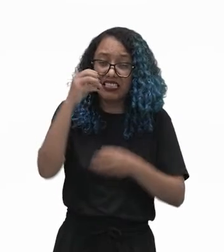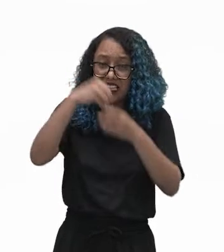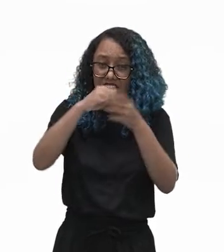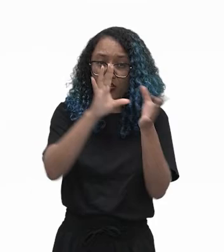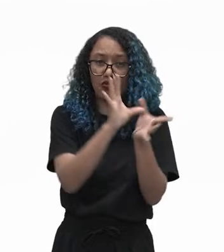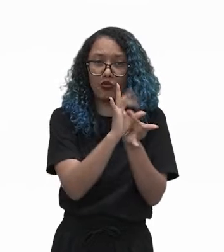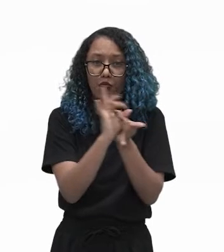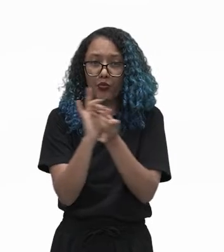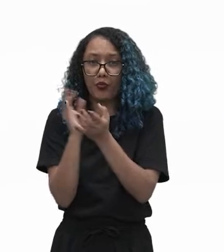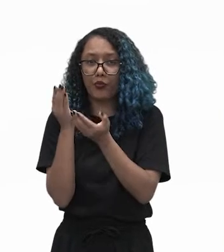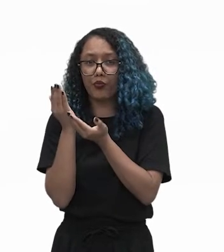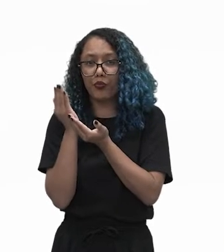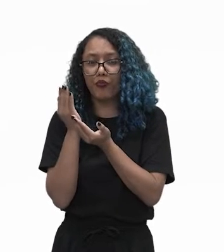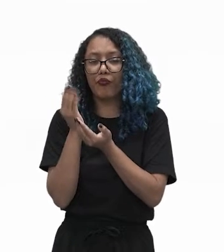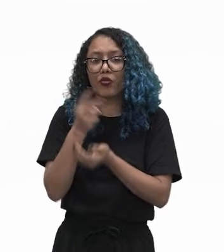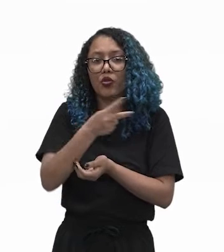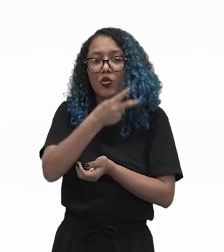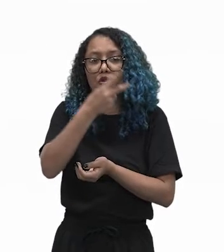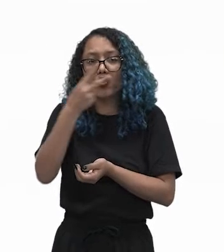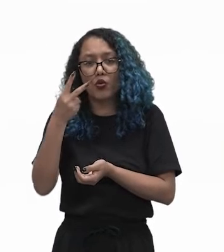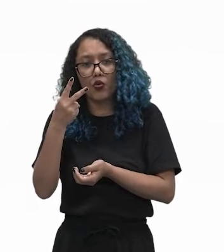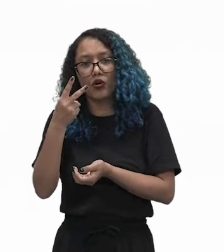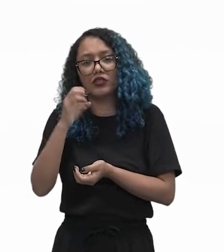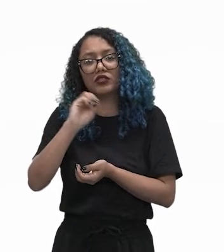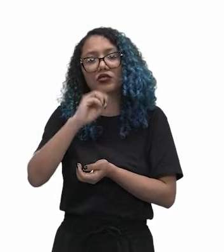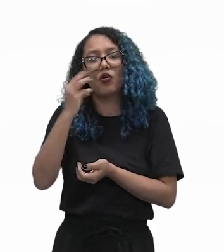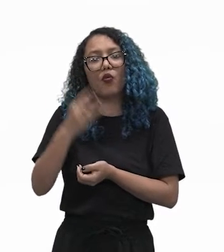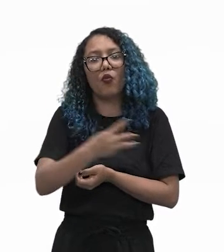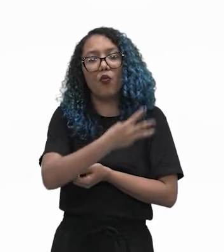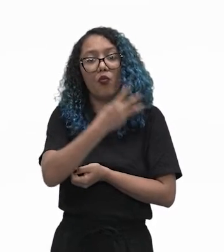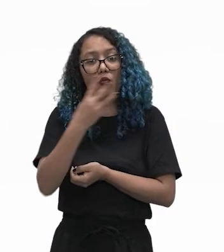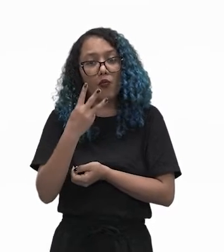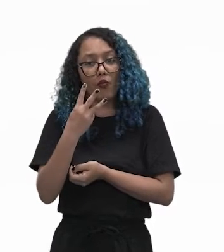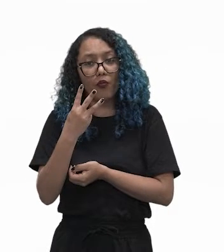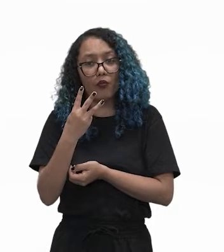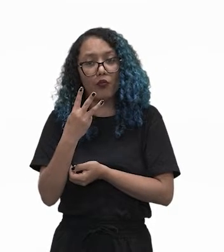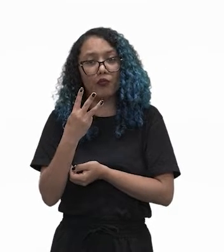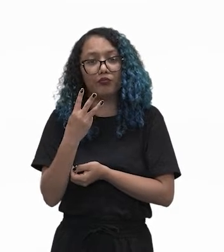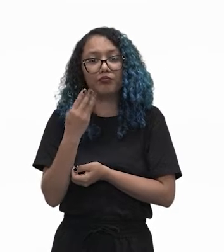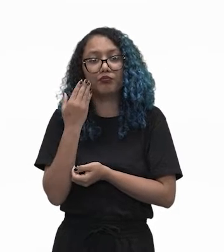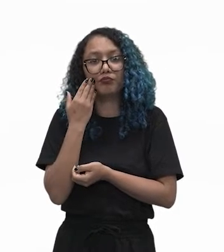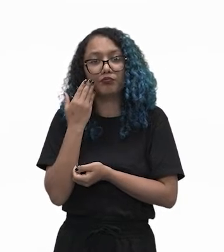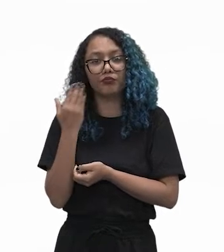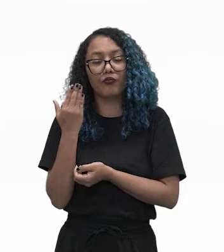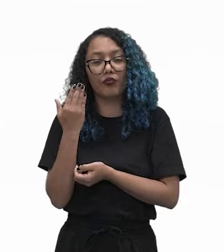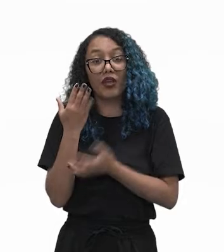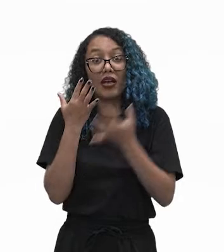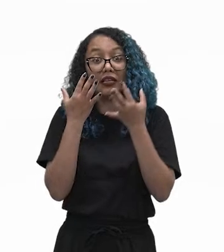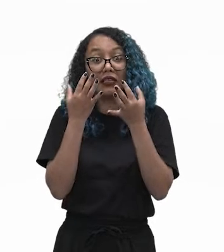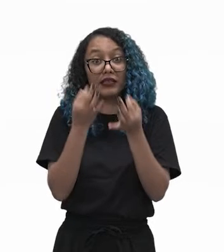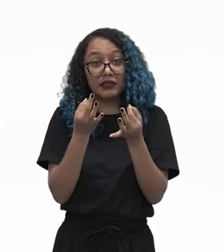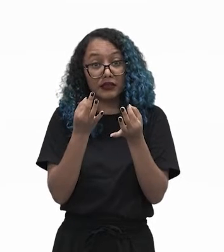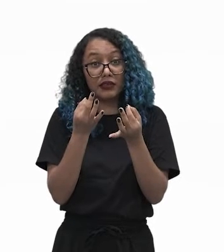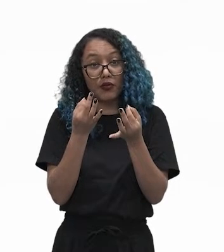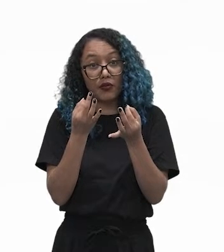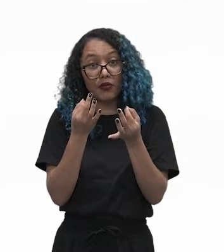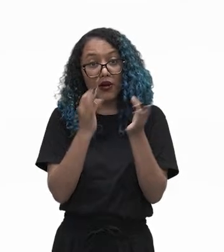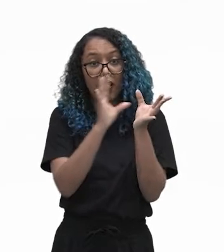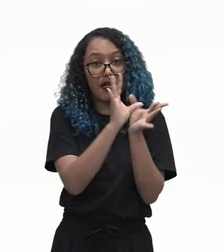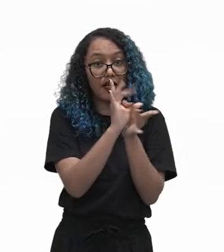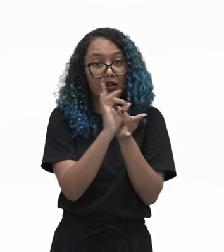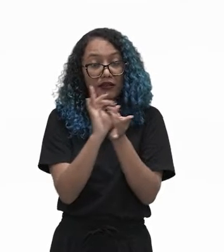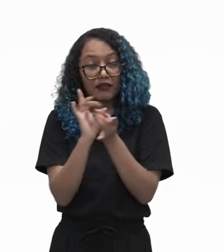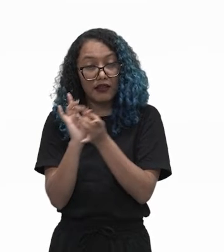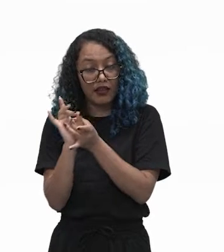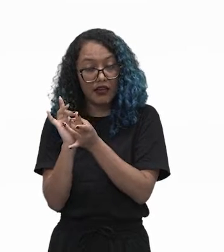ligação dupla ou existe uma ligação tripla, observe, ó, cadeia carbônica,